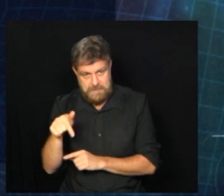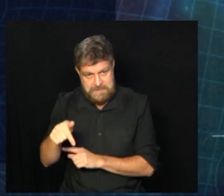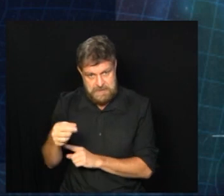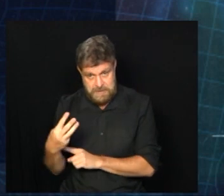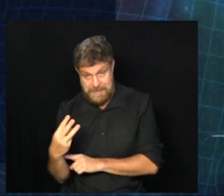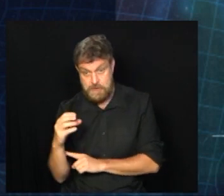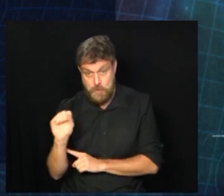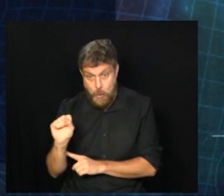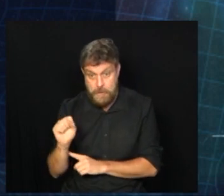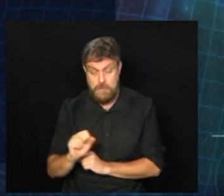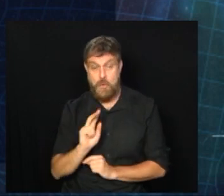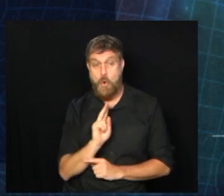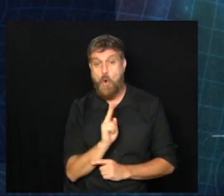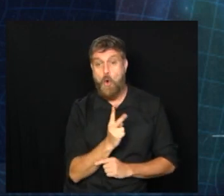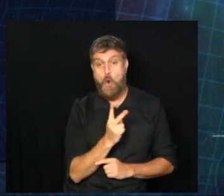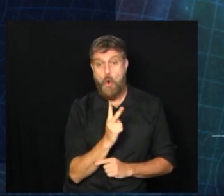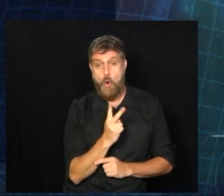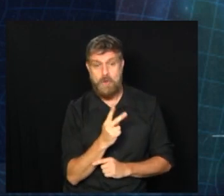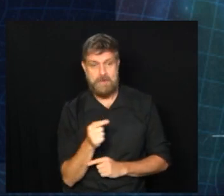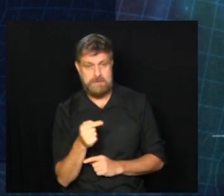26.738, Hortolândia,